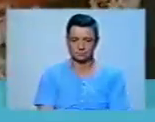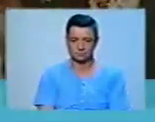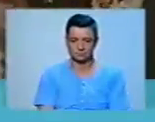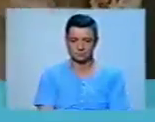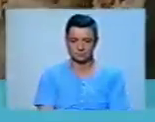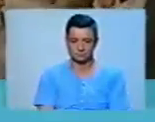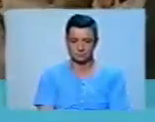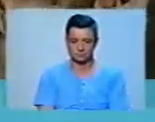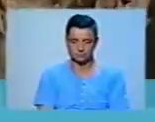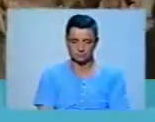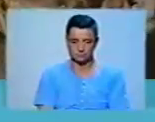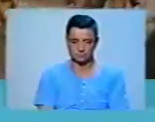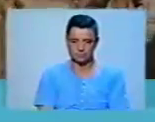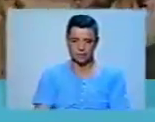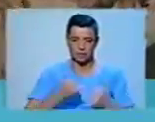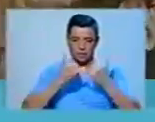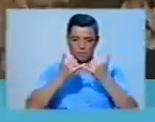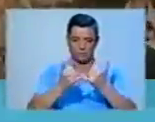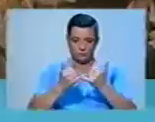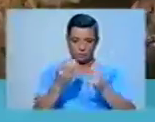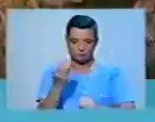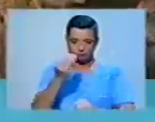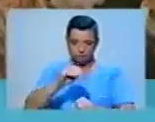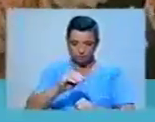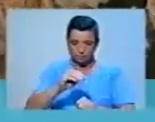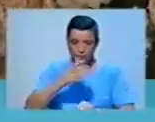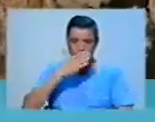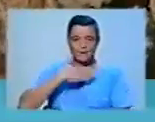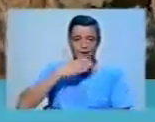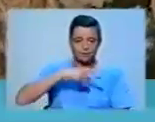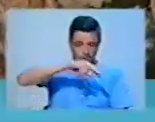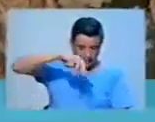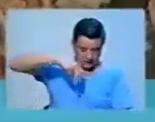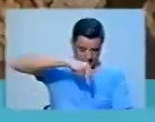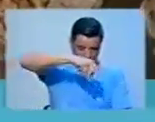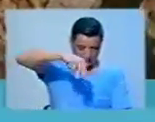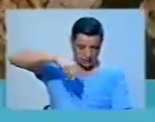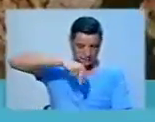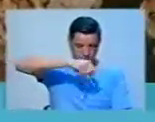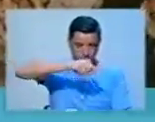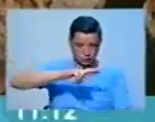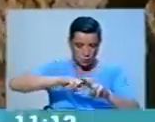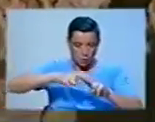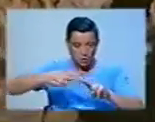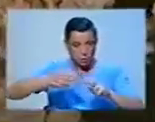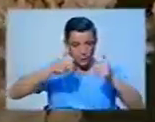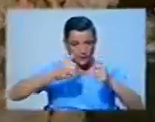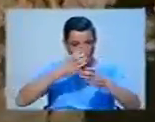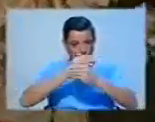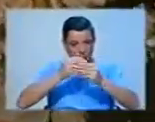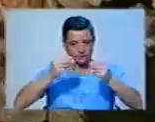E por fim, vamos adicionar a farinha. Ter o atum bem desfeito.